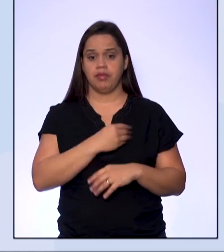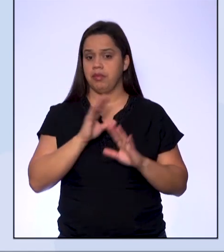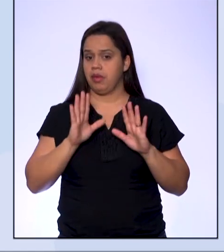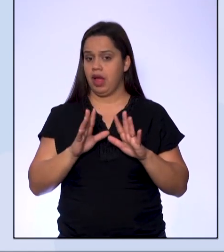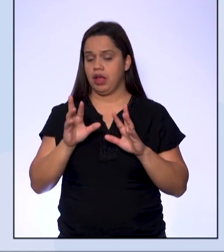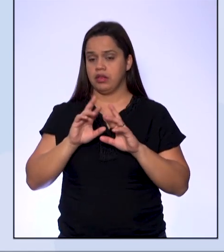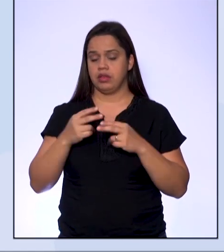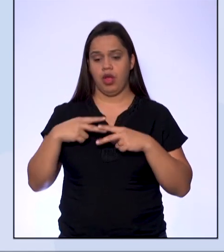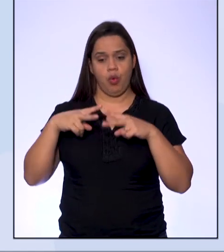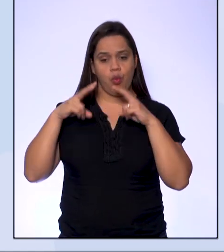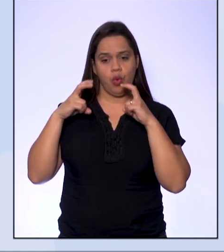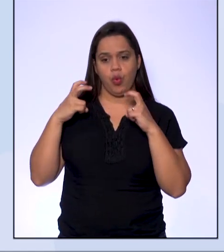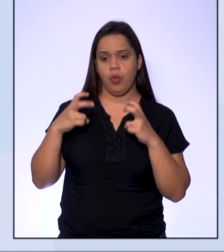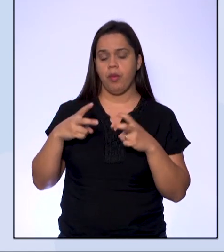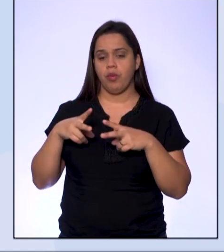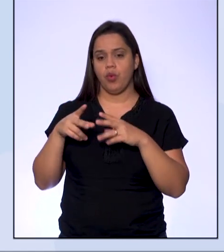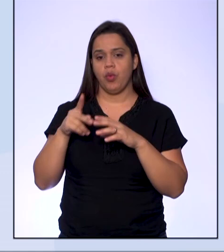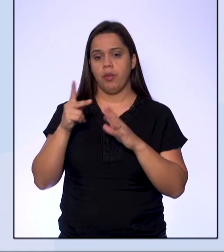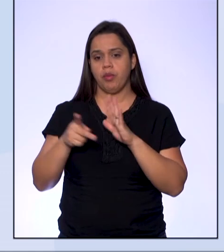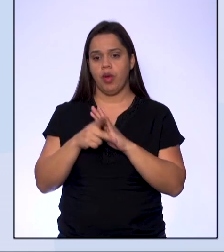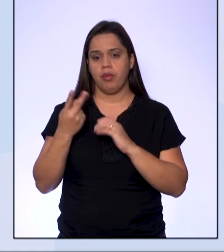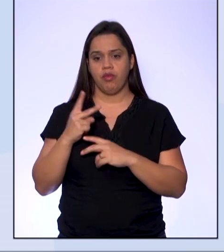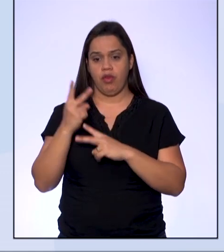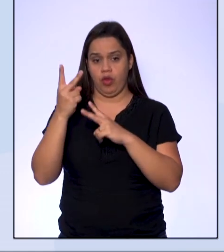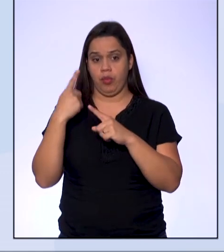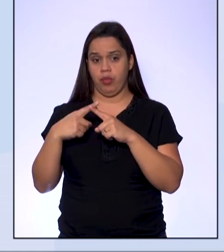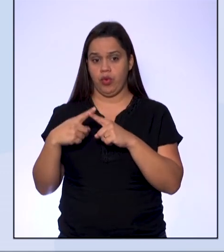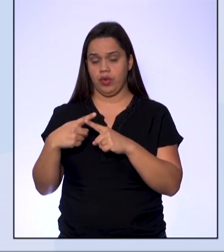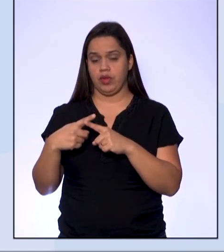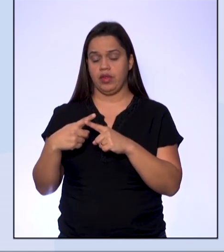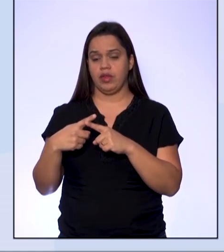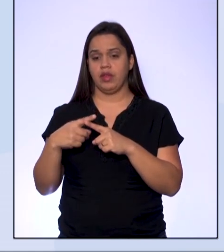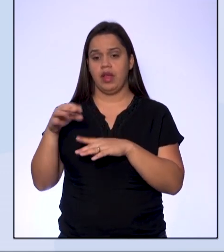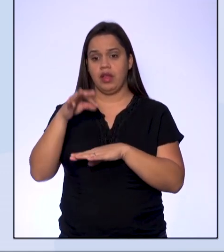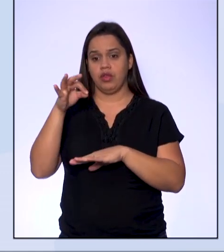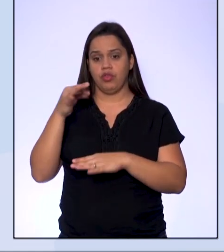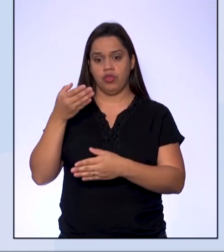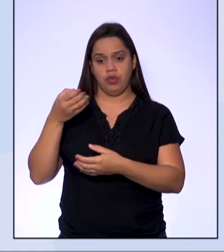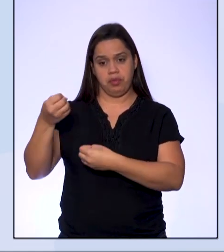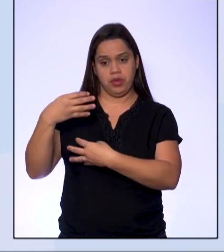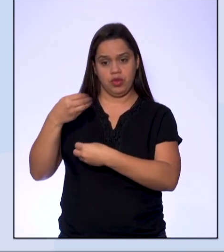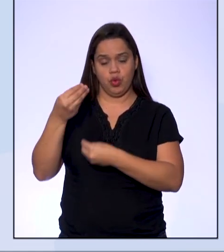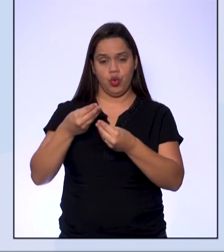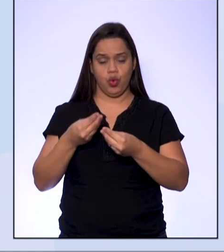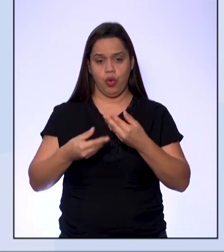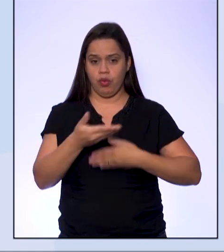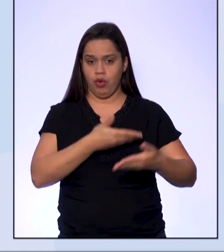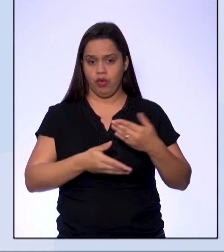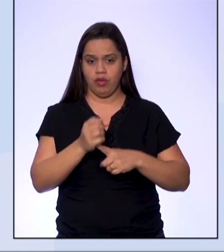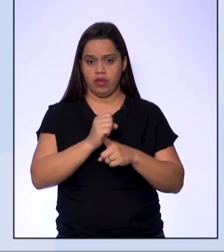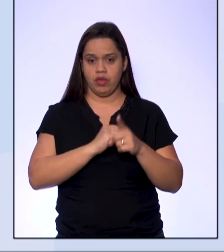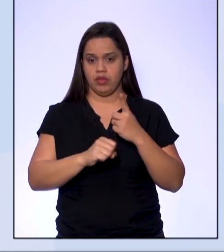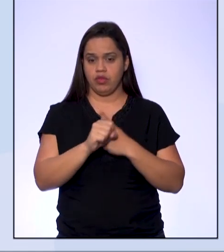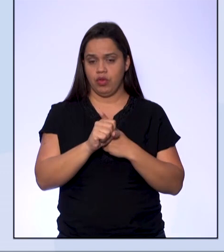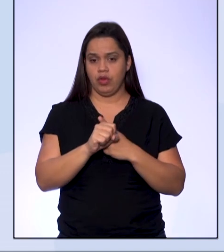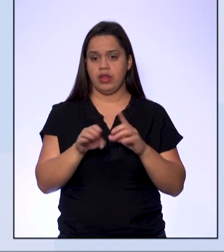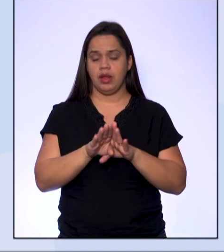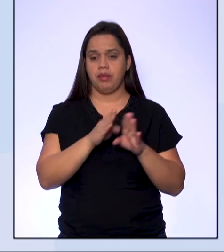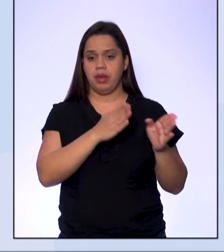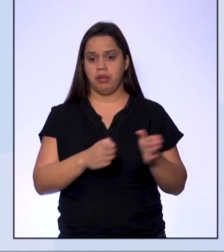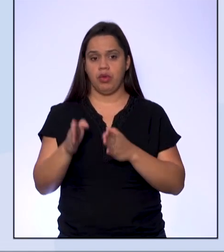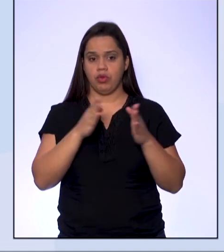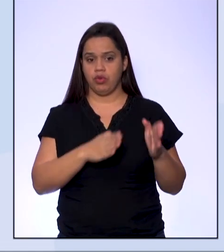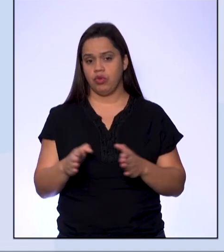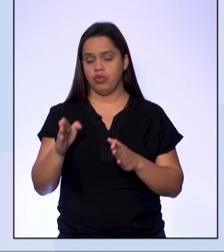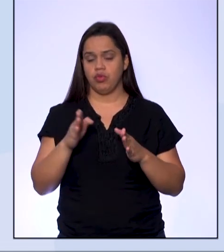reconhecemos o seu valor. Além de nos dar a lição de como conviver em sociedade e produzir sem significar nada